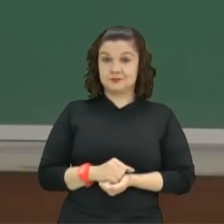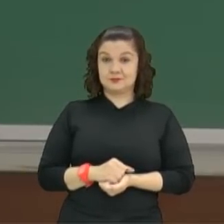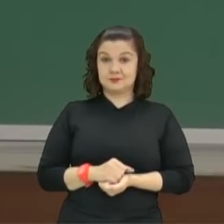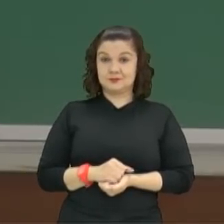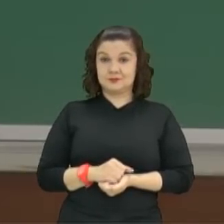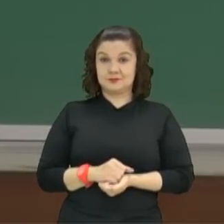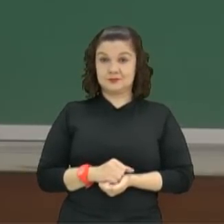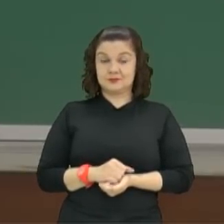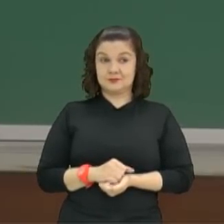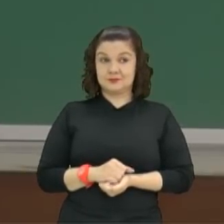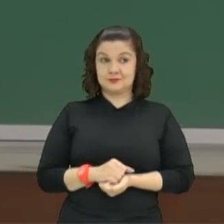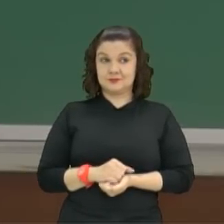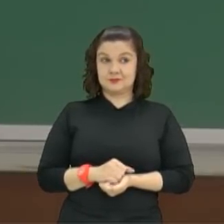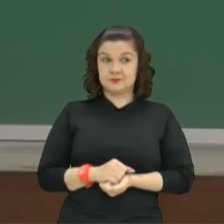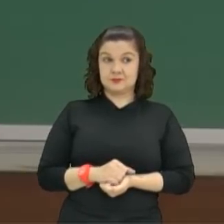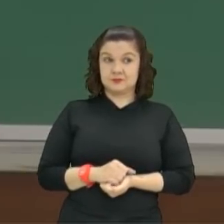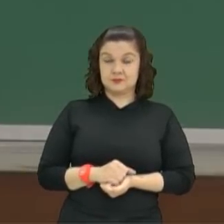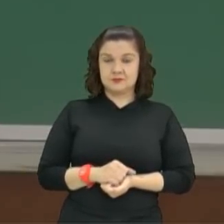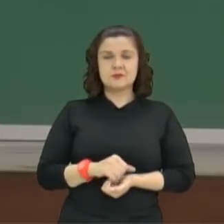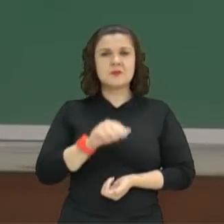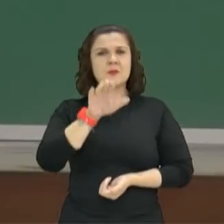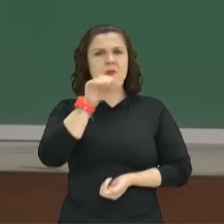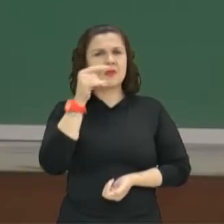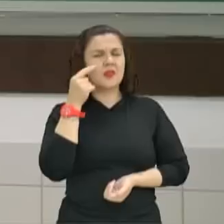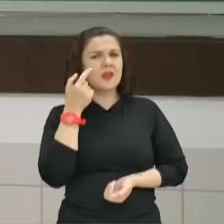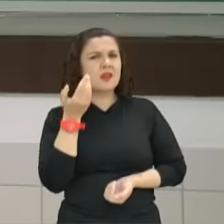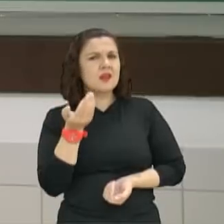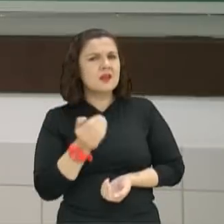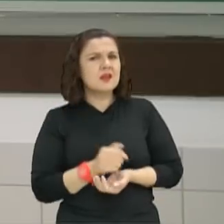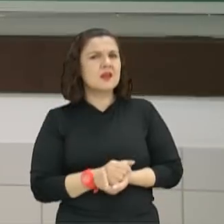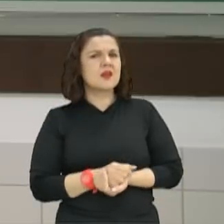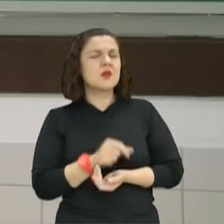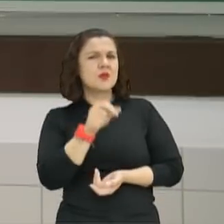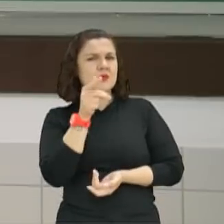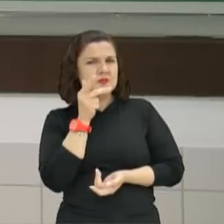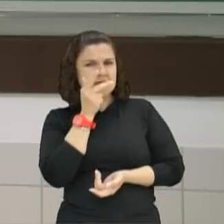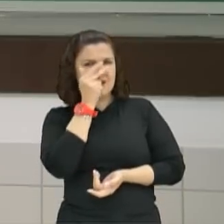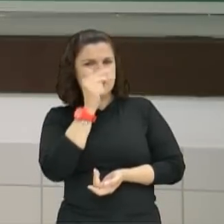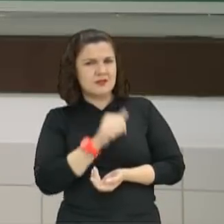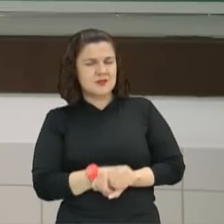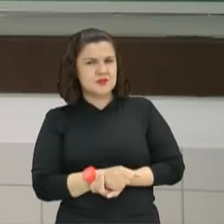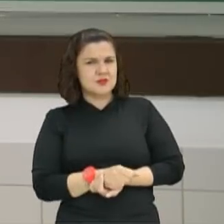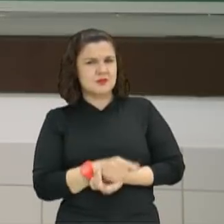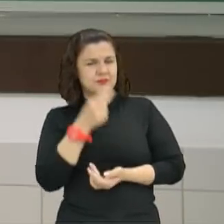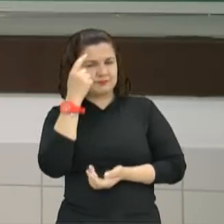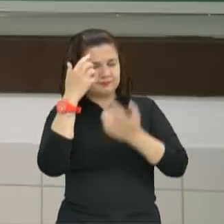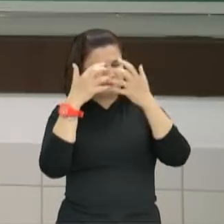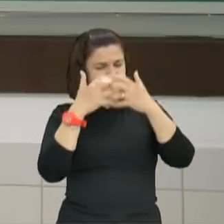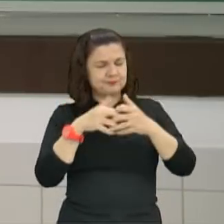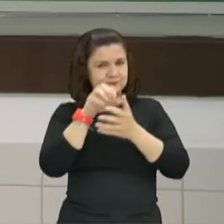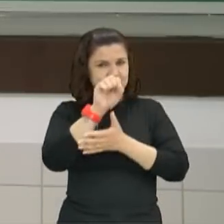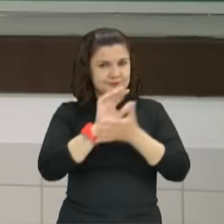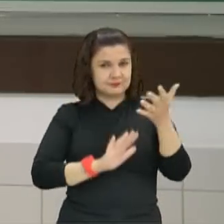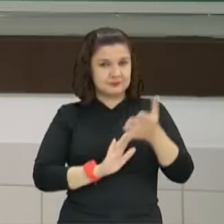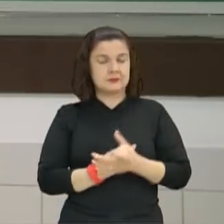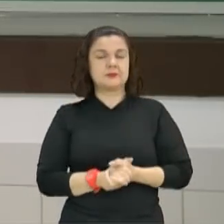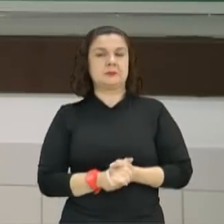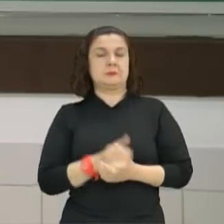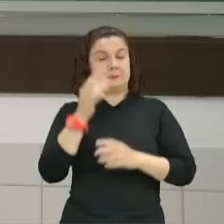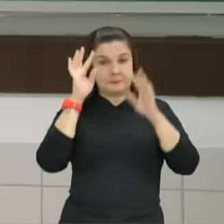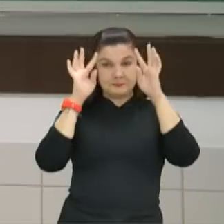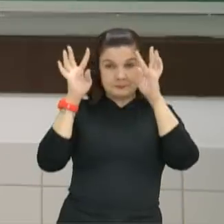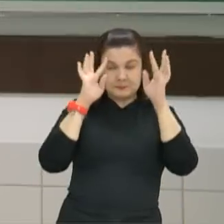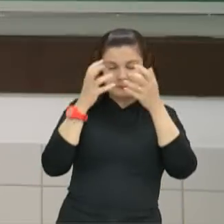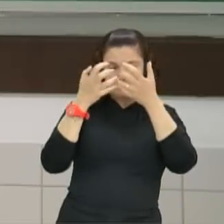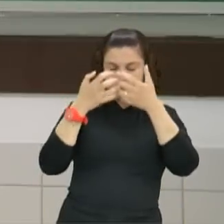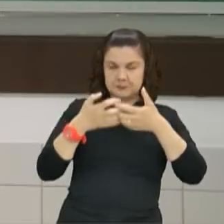log de 2 na base 10. E aí, o que, que você acha? O que, que você achou desse exercício? Pensa aí um